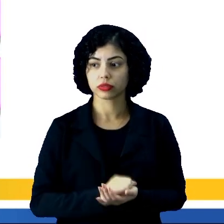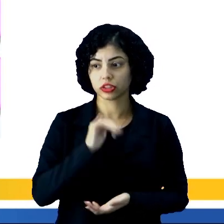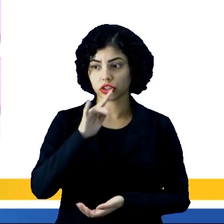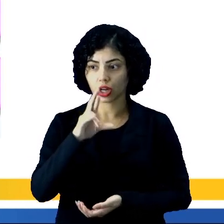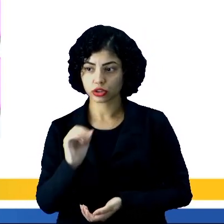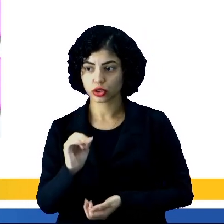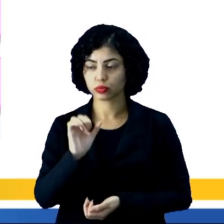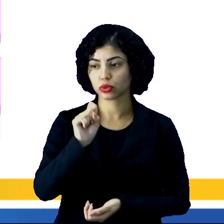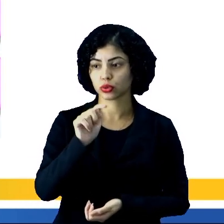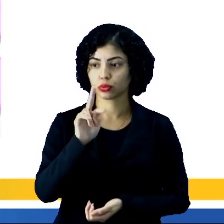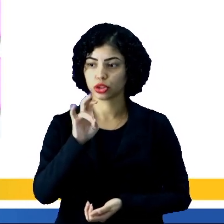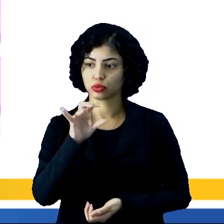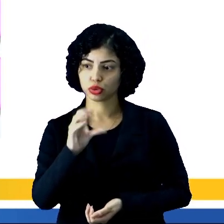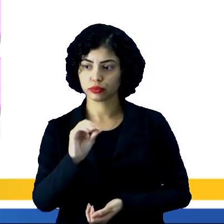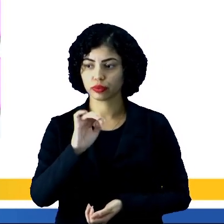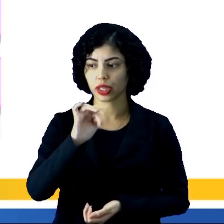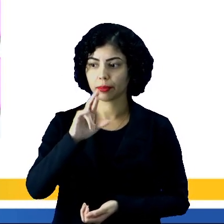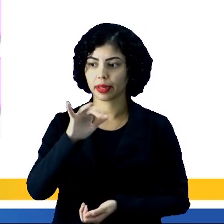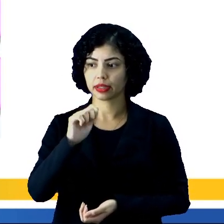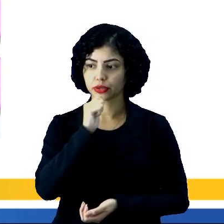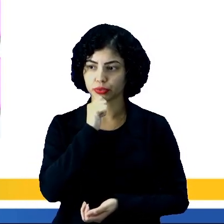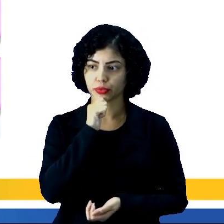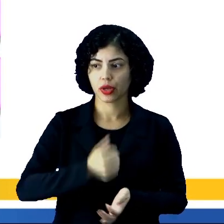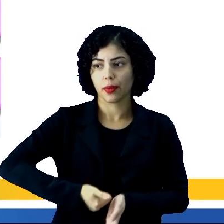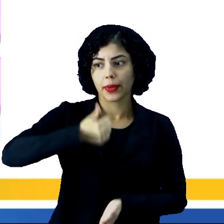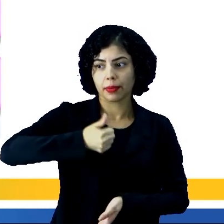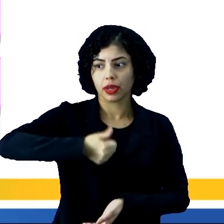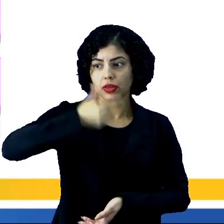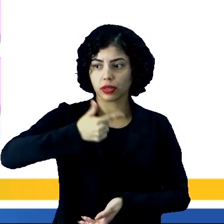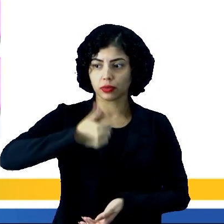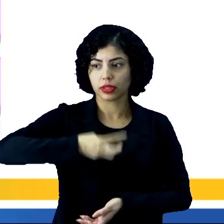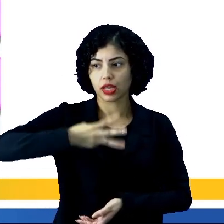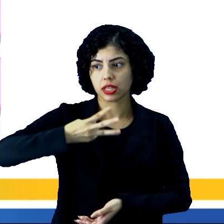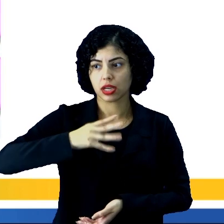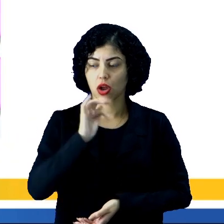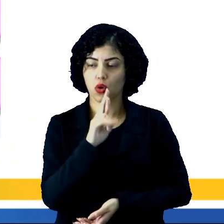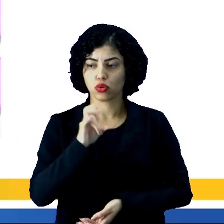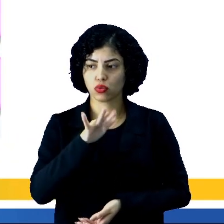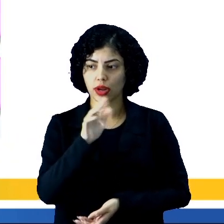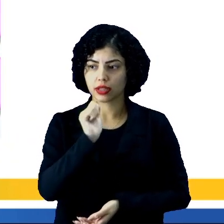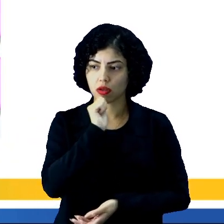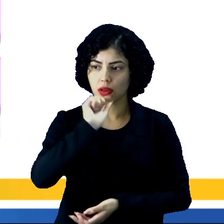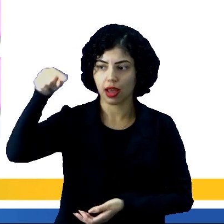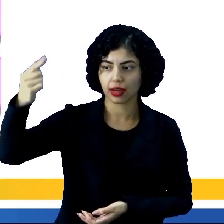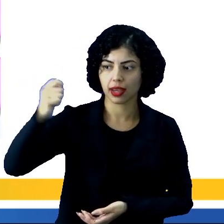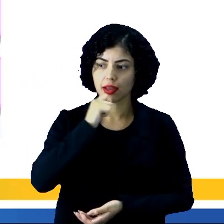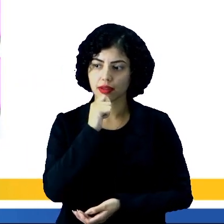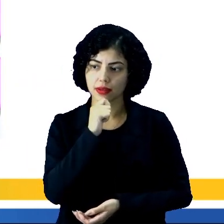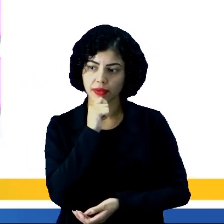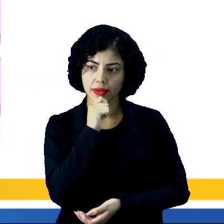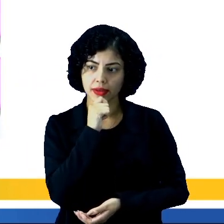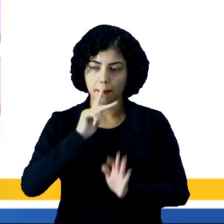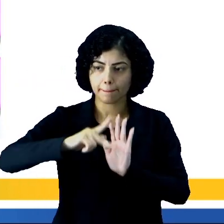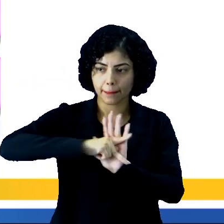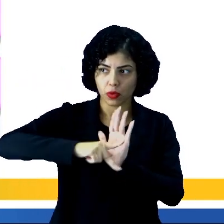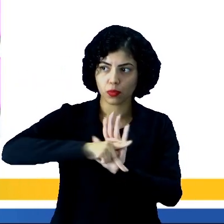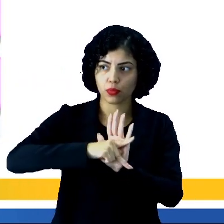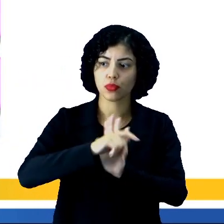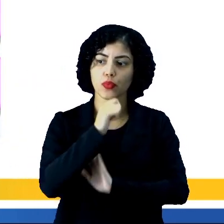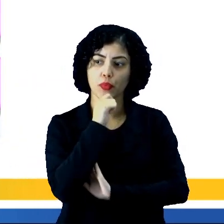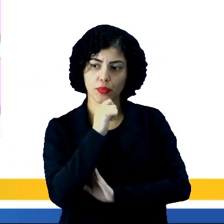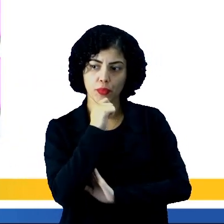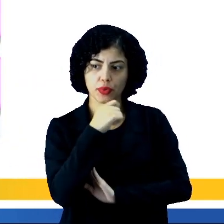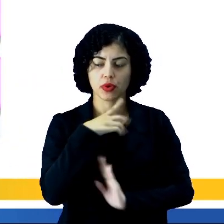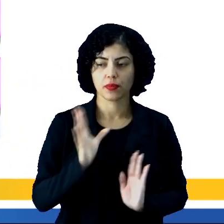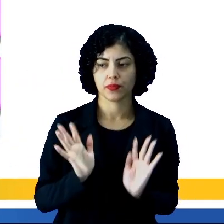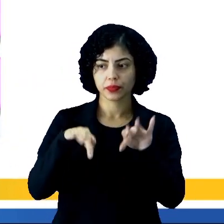subjuntivo imperativo e tem o verbo de primeira segunda e terceira conjugação que ela quer que a questão da desinência né os